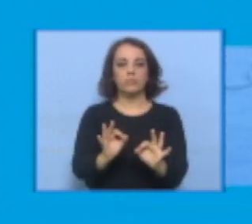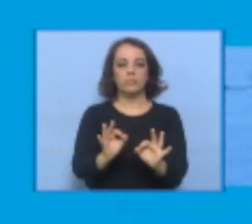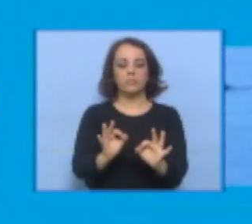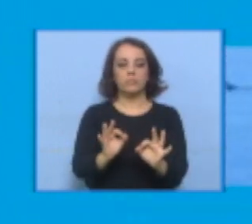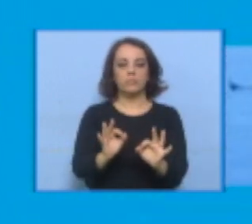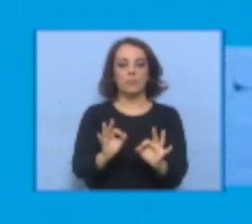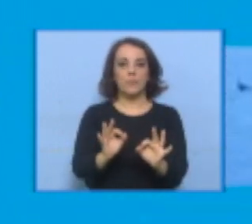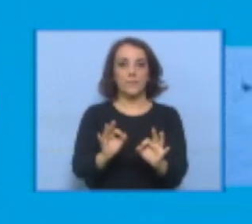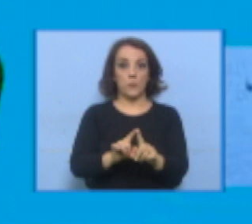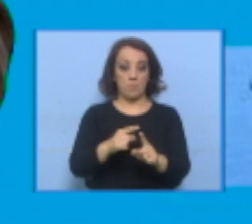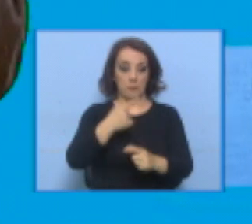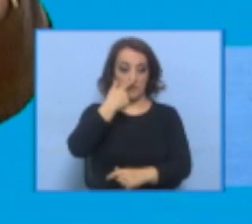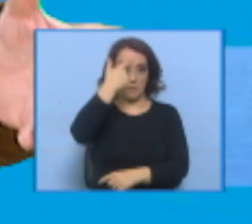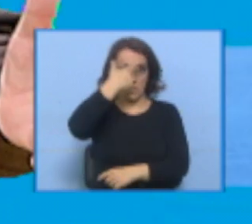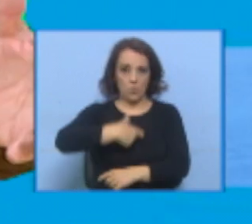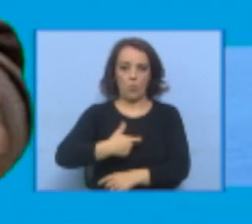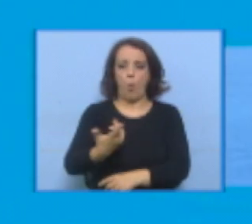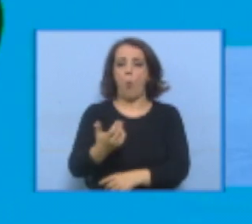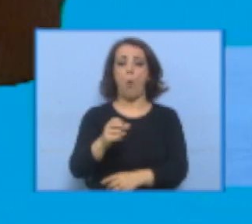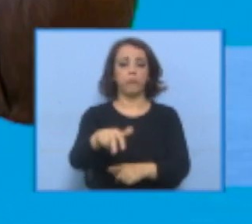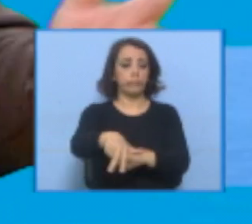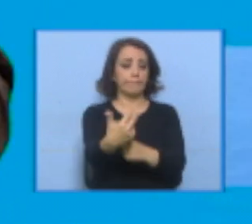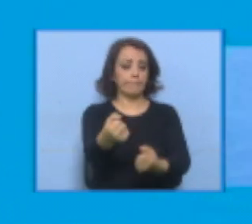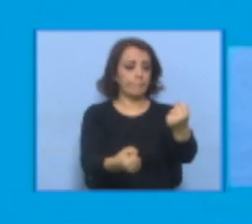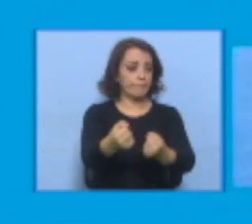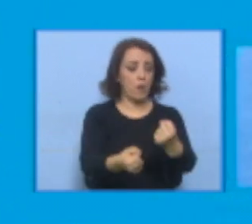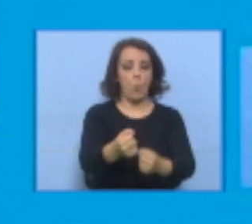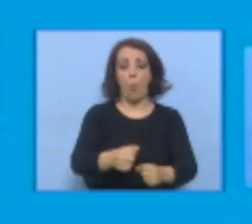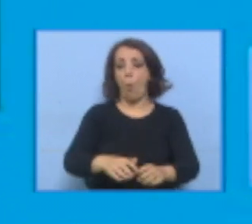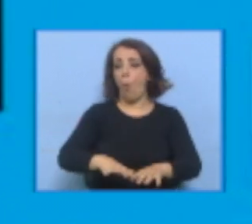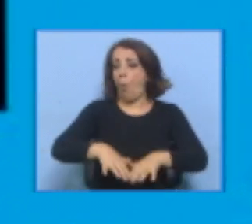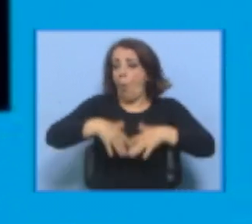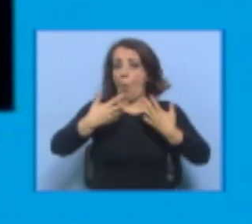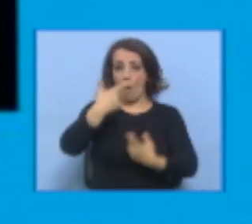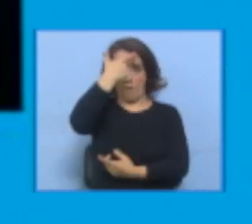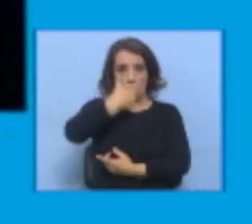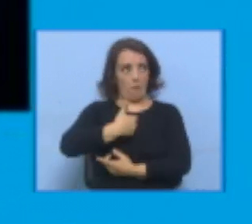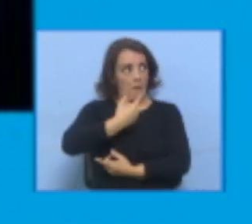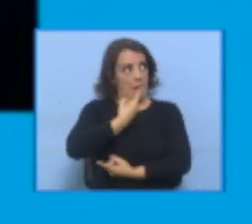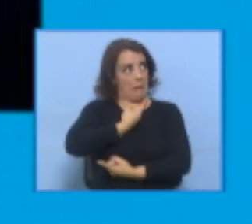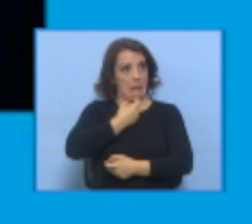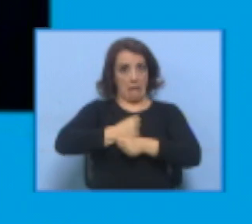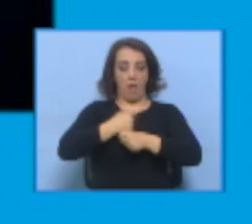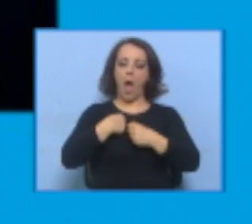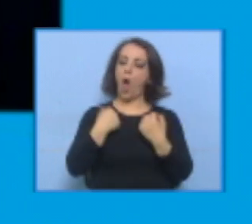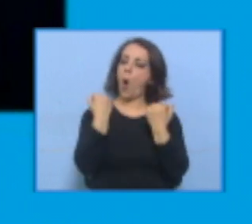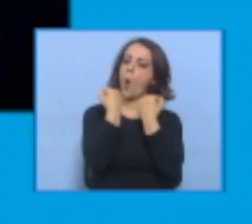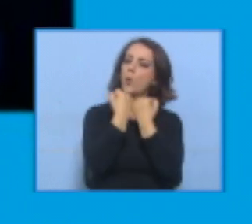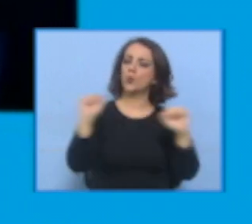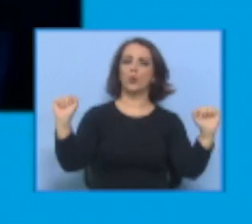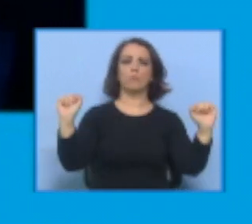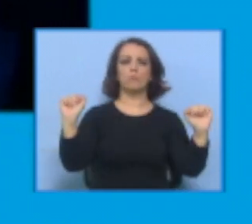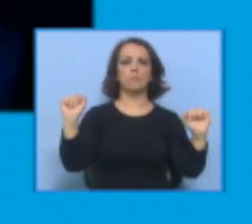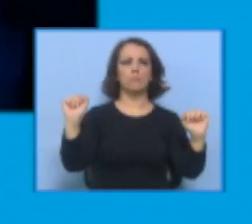que a pessoa que o pratica, ou o motorista do táxi, ou que o pratica, é autónomo, é